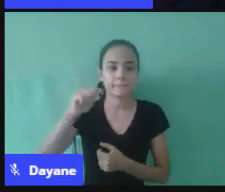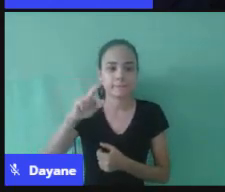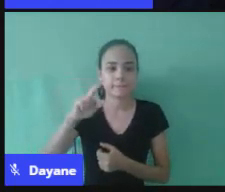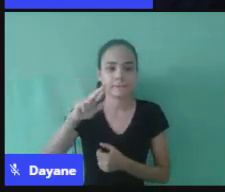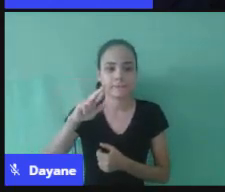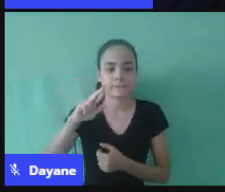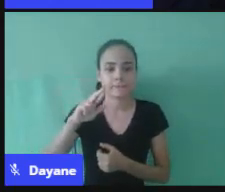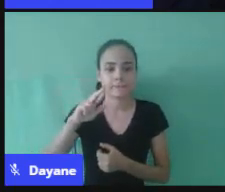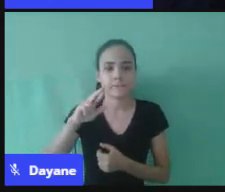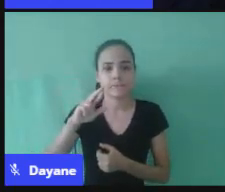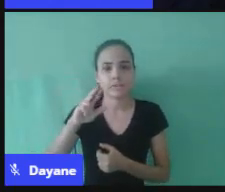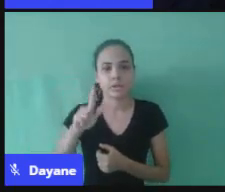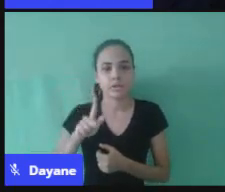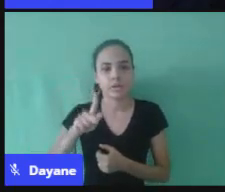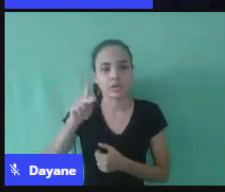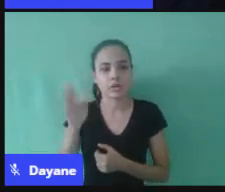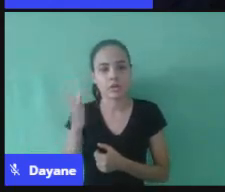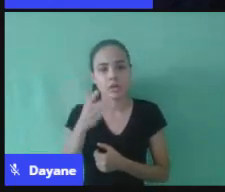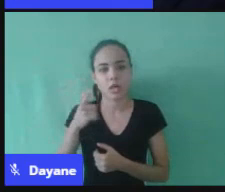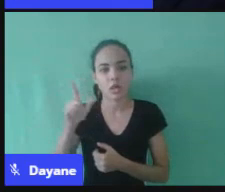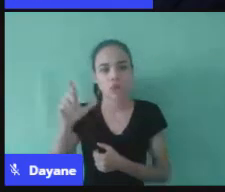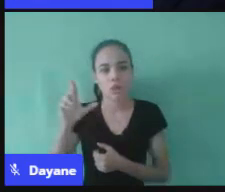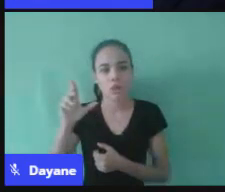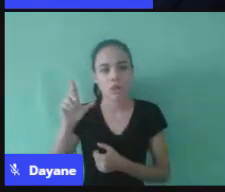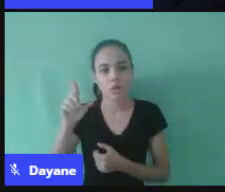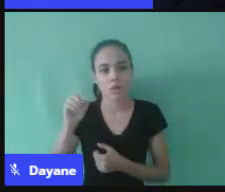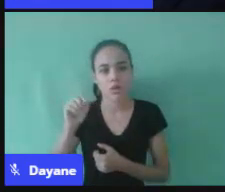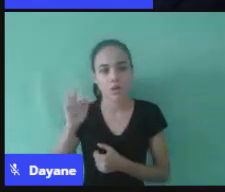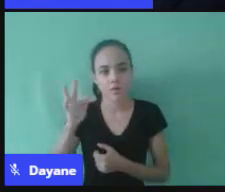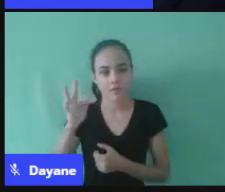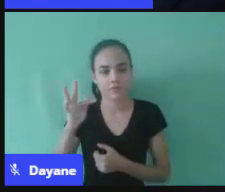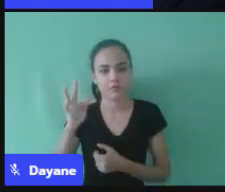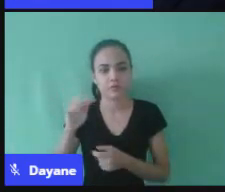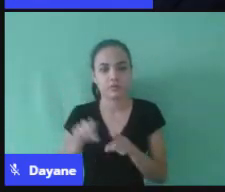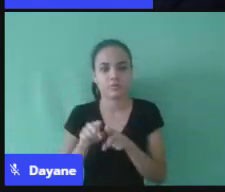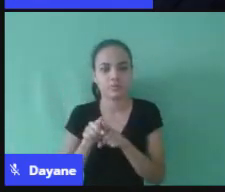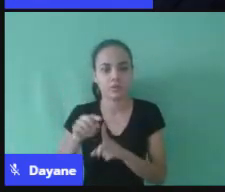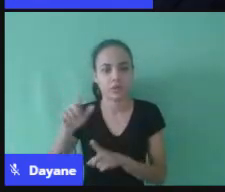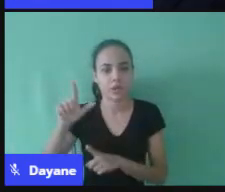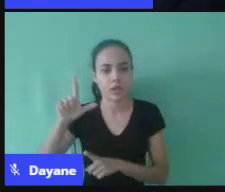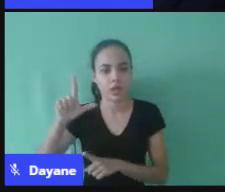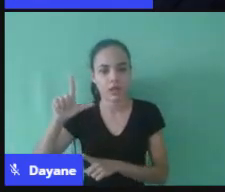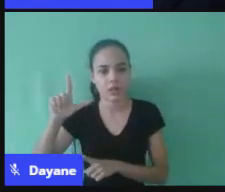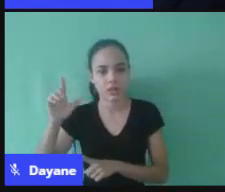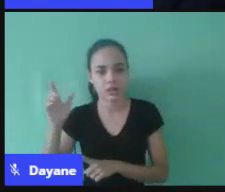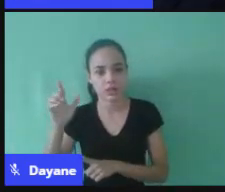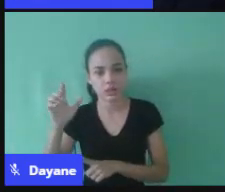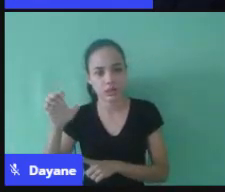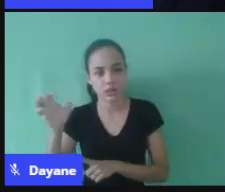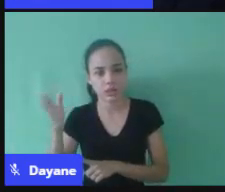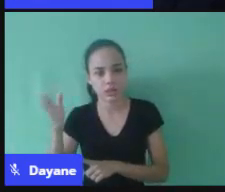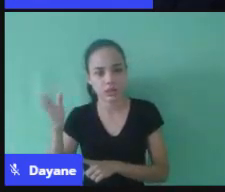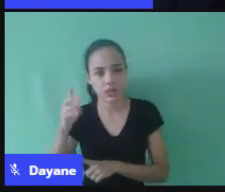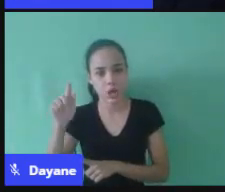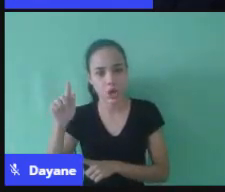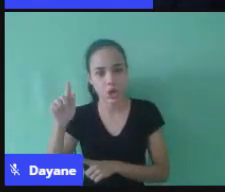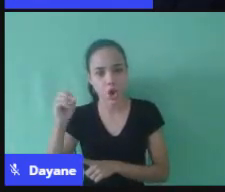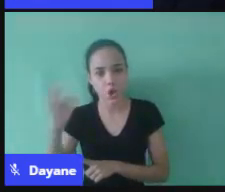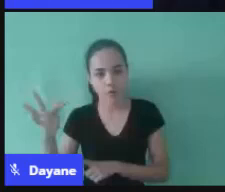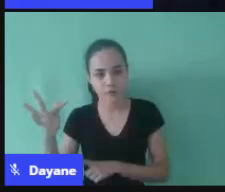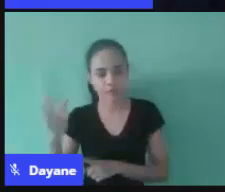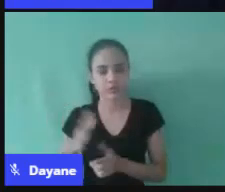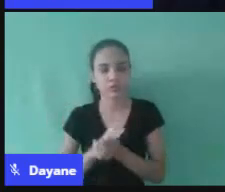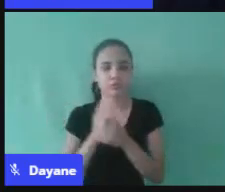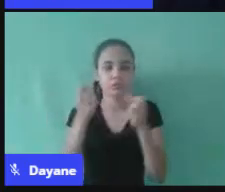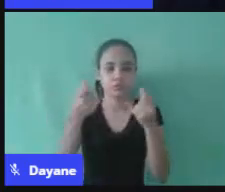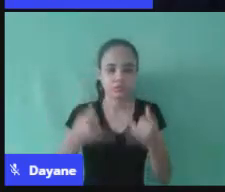raciocínio, defendem a ideia de que a história não é apenas o relato do passado, mas entender